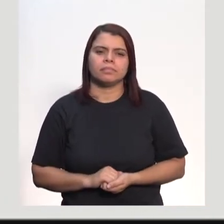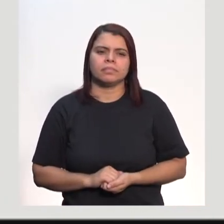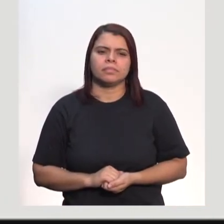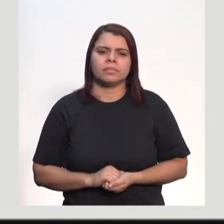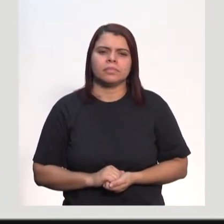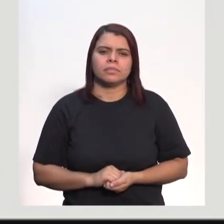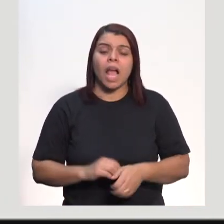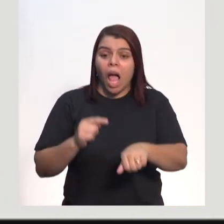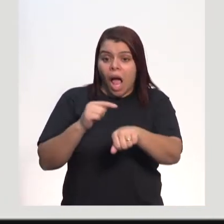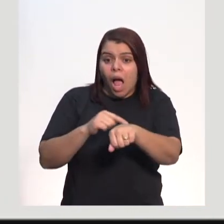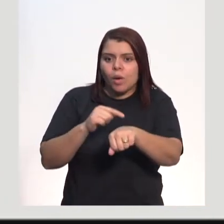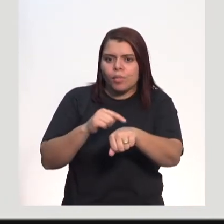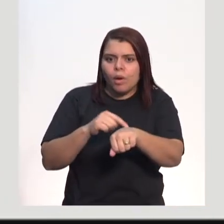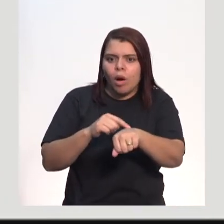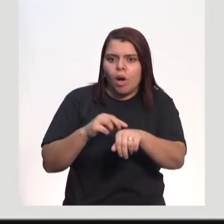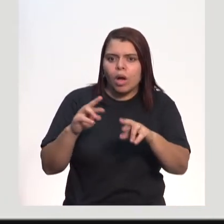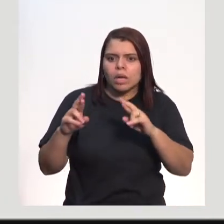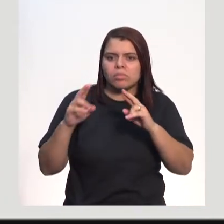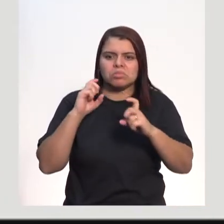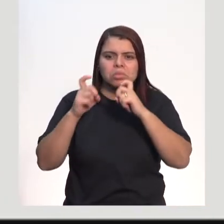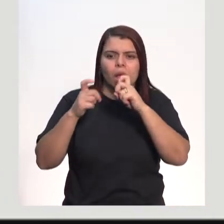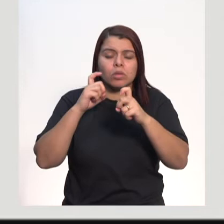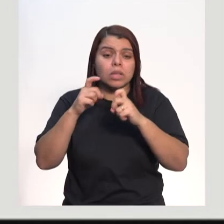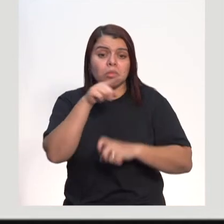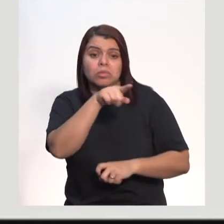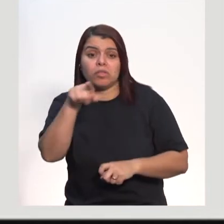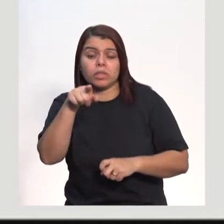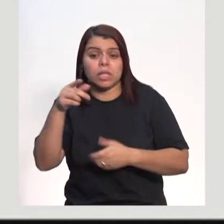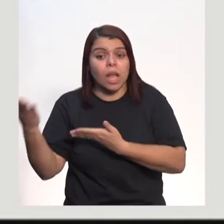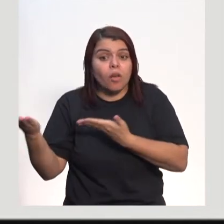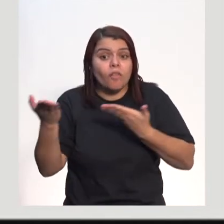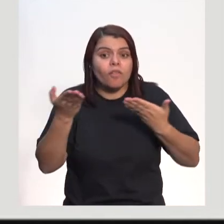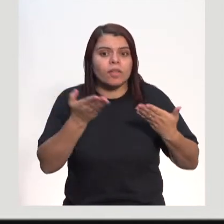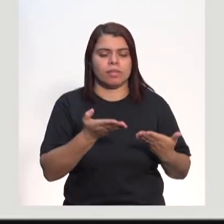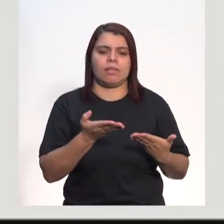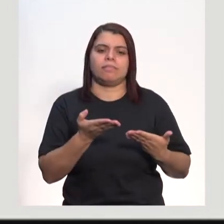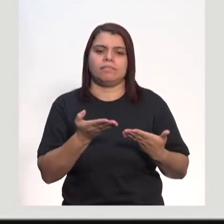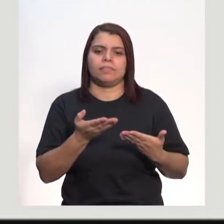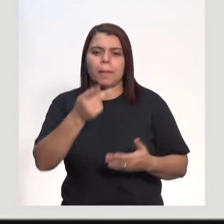Coloque o horário da reunião que você quer convidar.